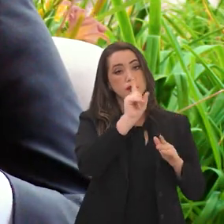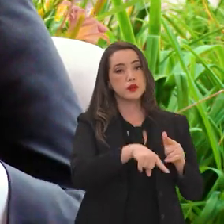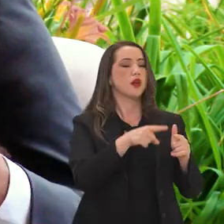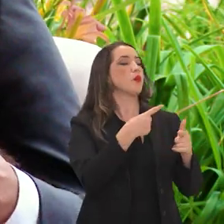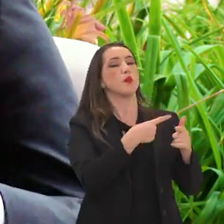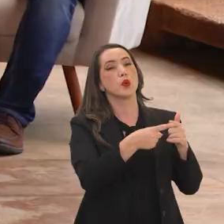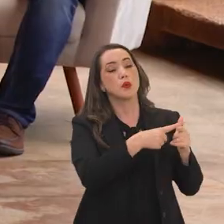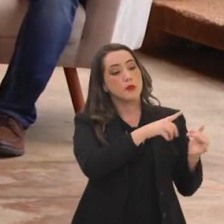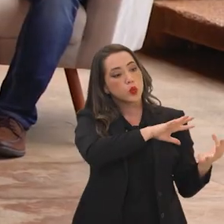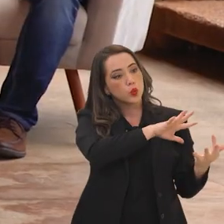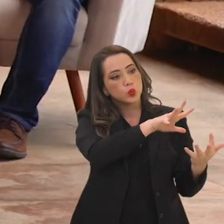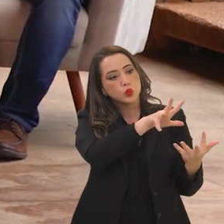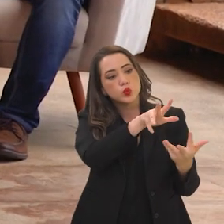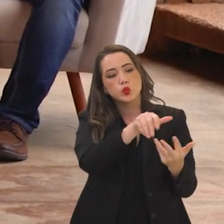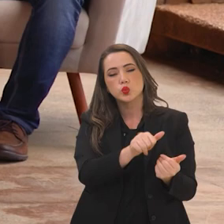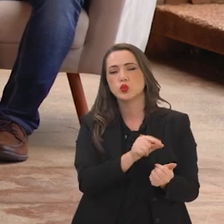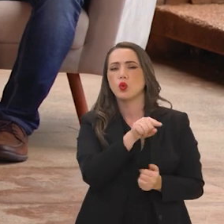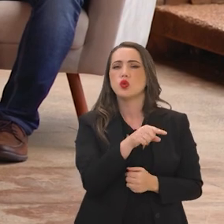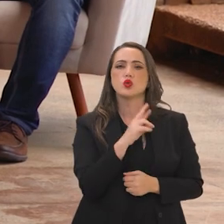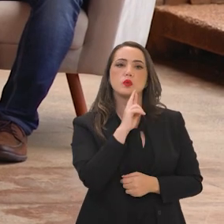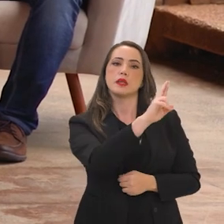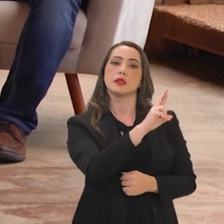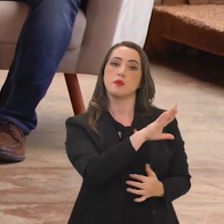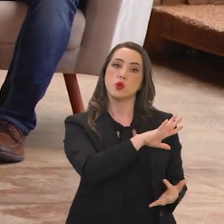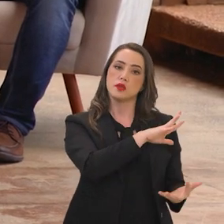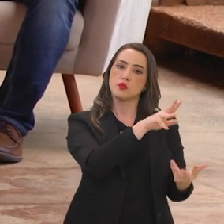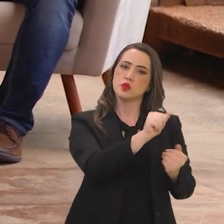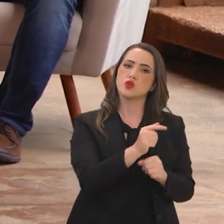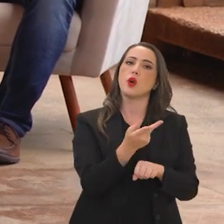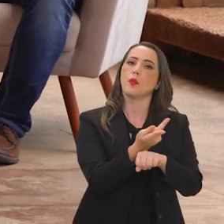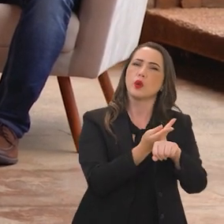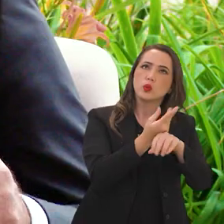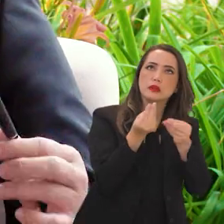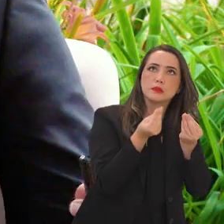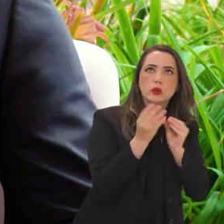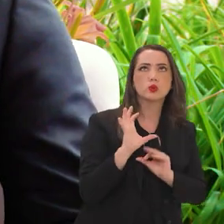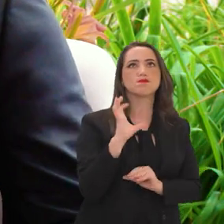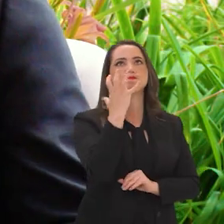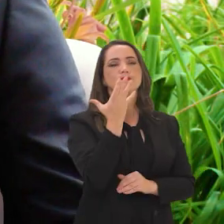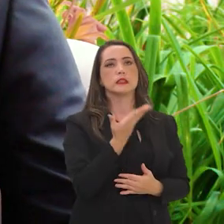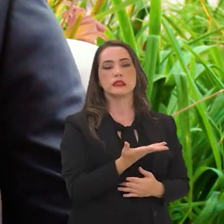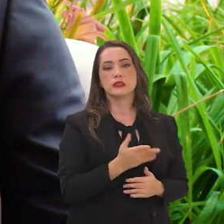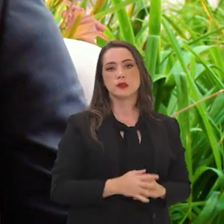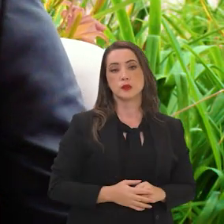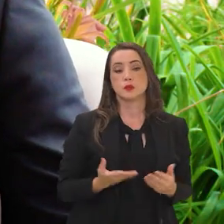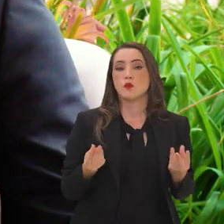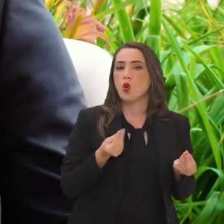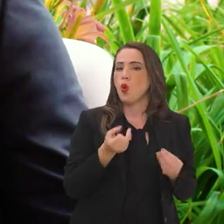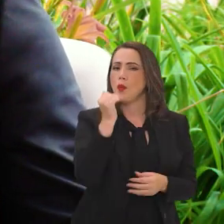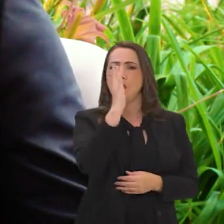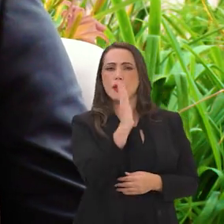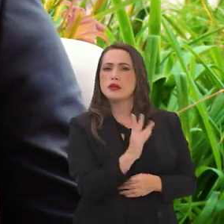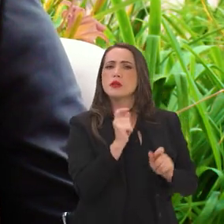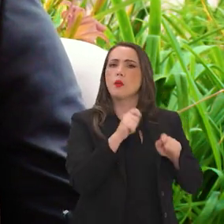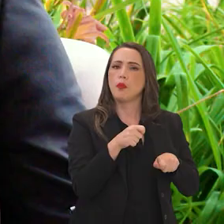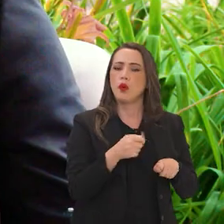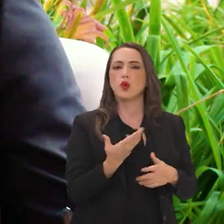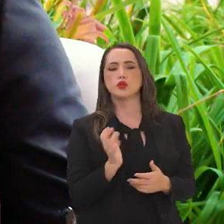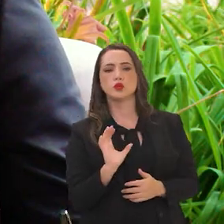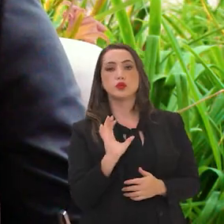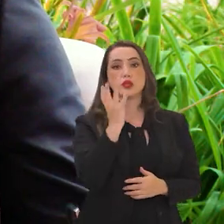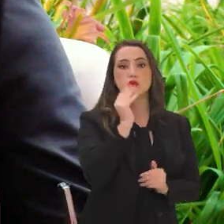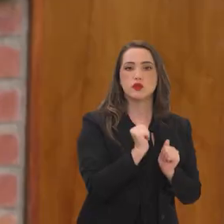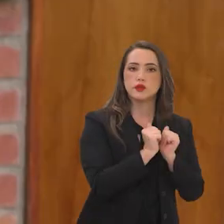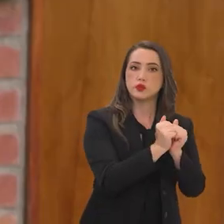Global onde uma solução global é buscada como é que a senhora vê a participação do Brasil na busca dessa resposta